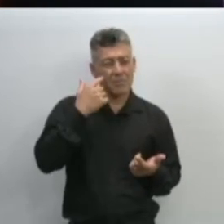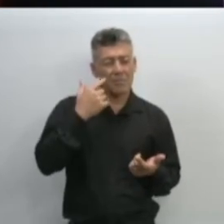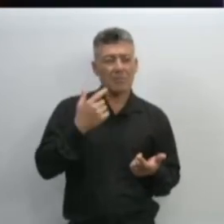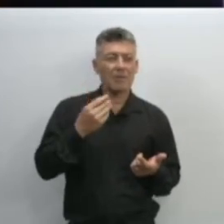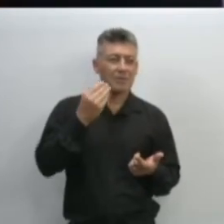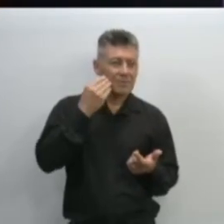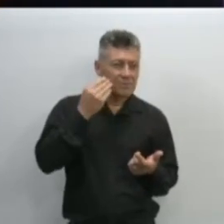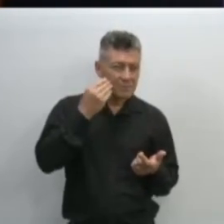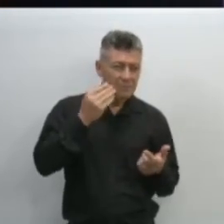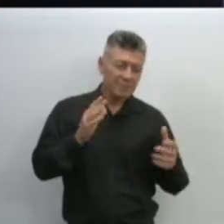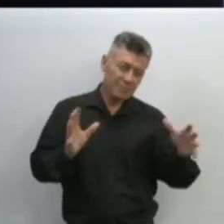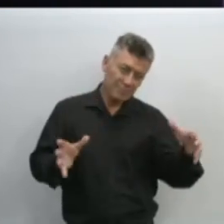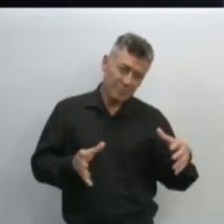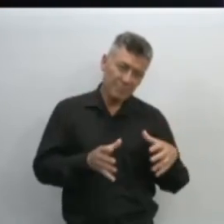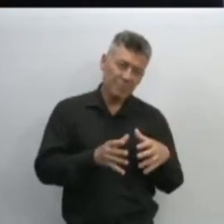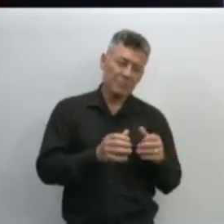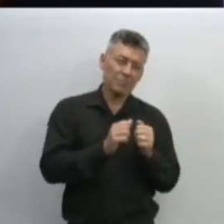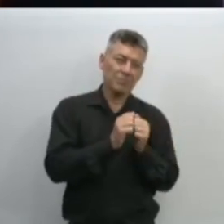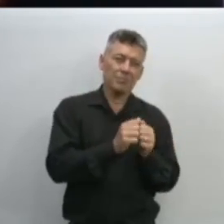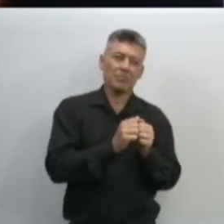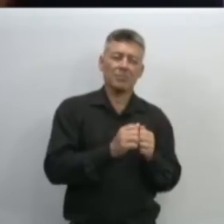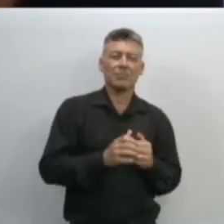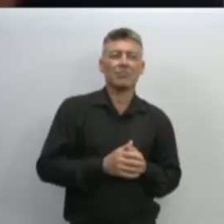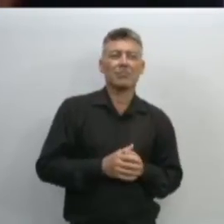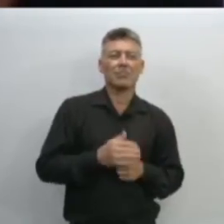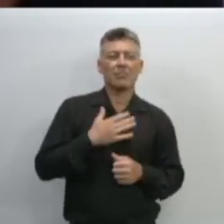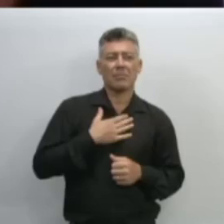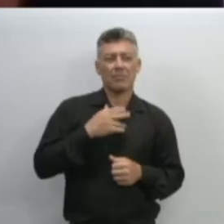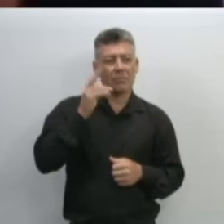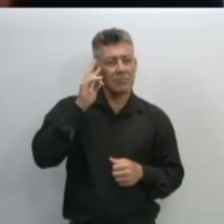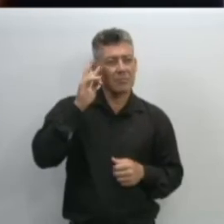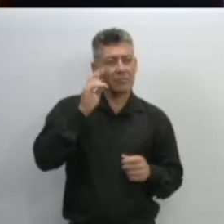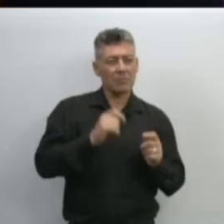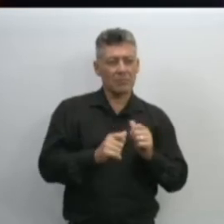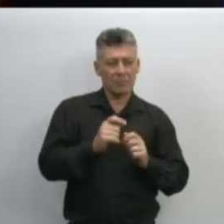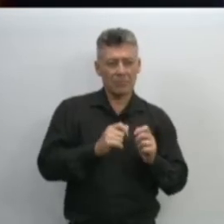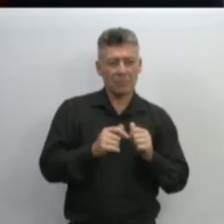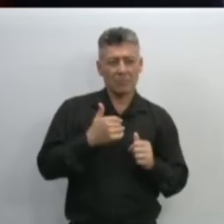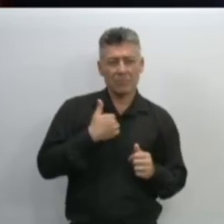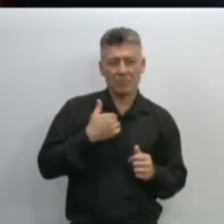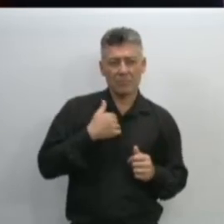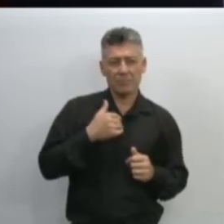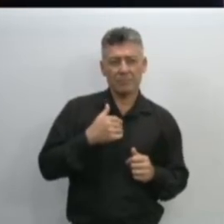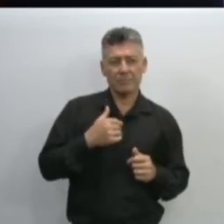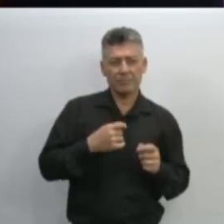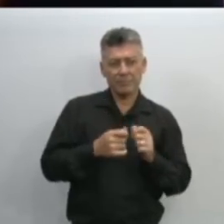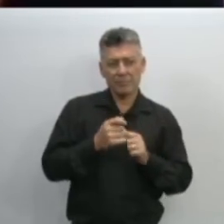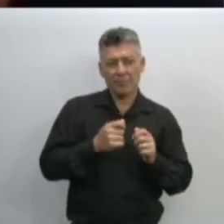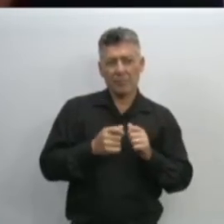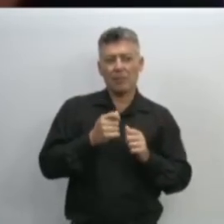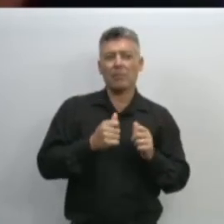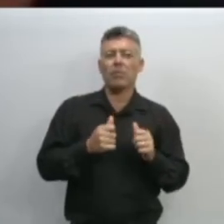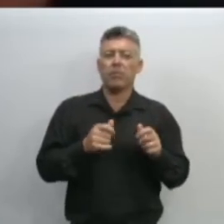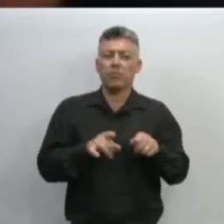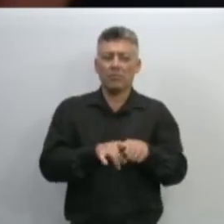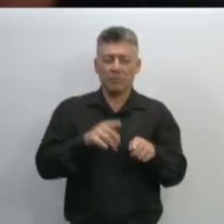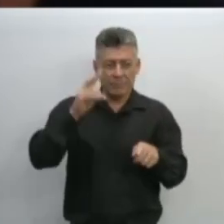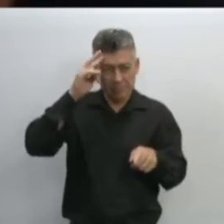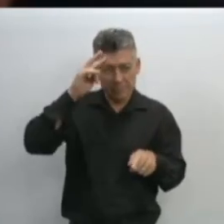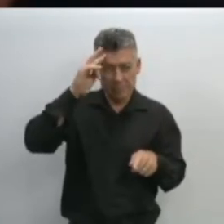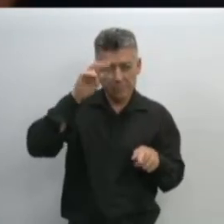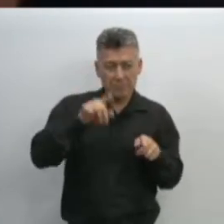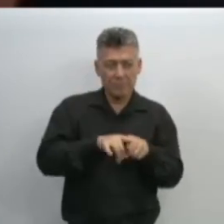Diva, participar. Mas eu queria dizer o seguinte, eu sou professor de História Econômica, né? Sou economista, mas sou professor de História Econômica. Estudo